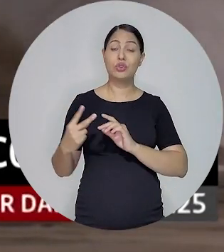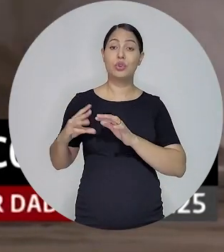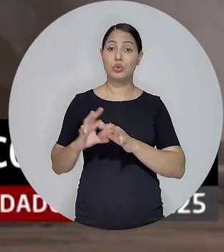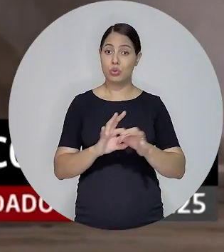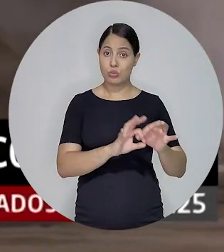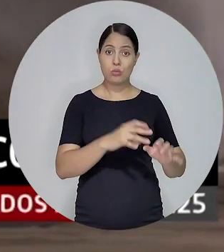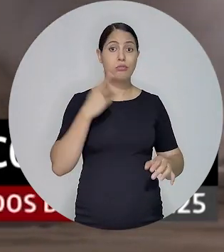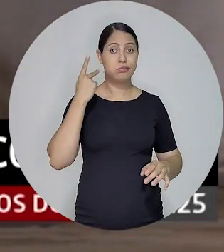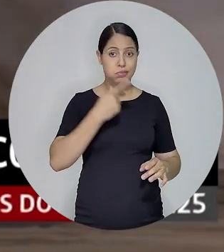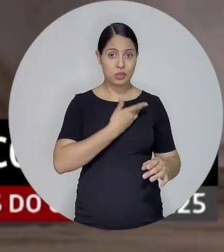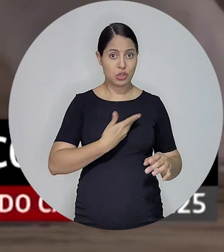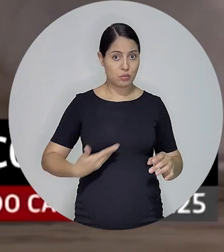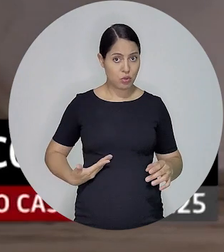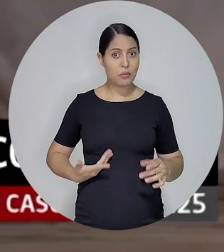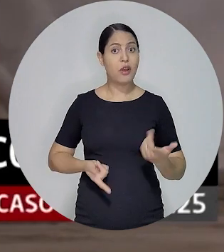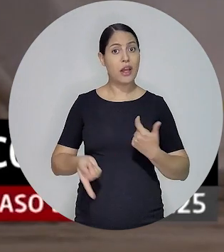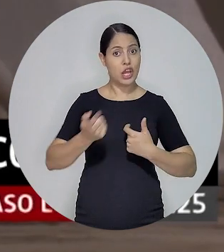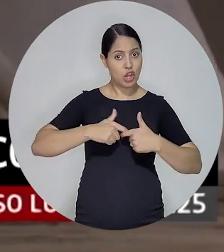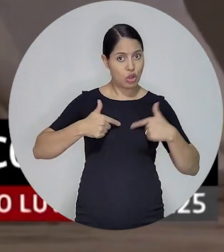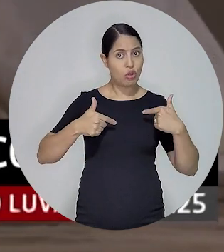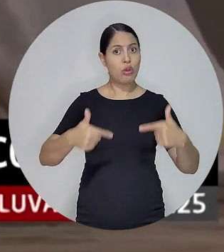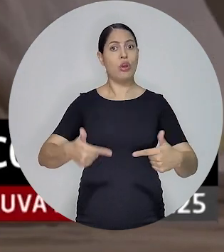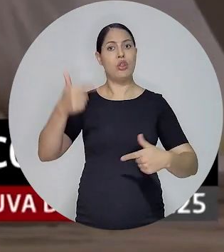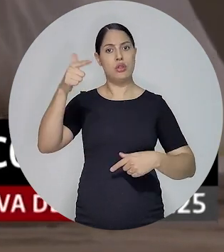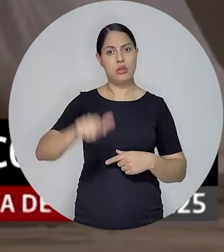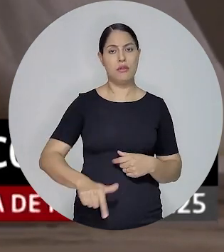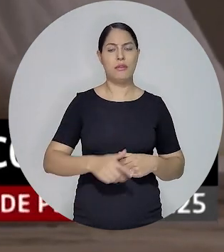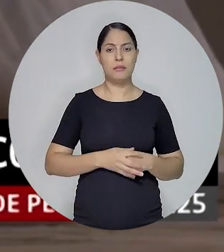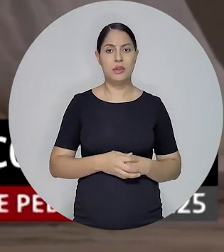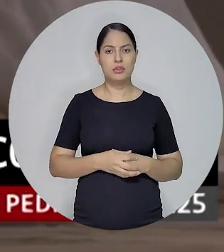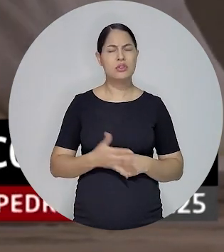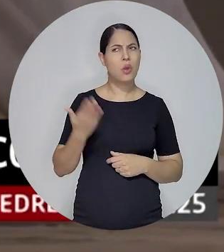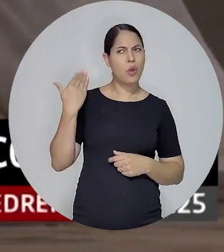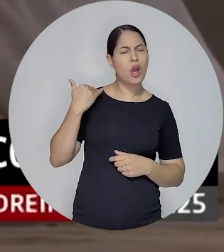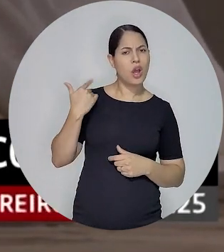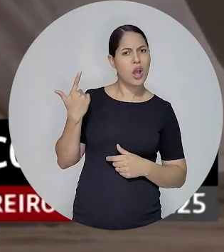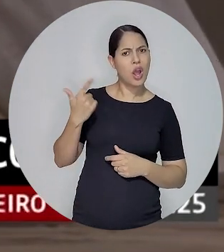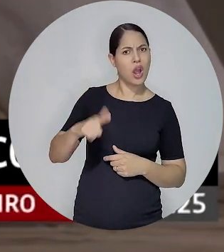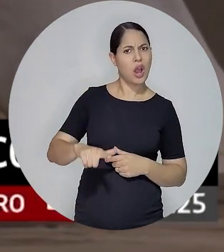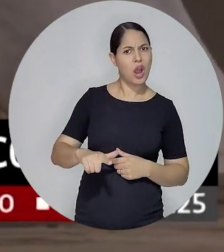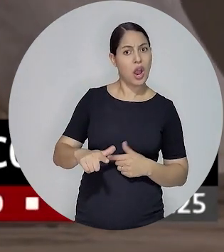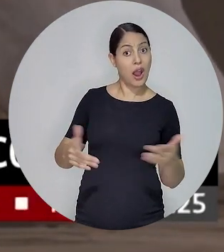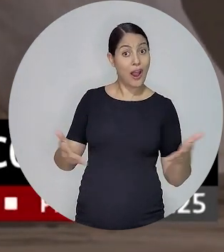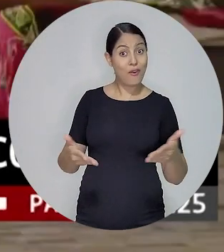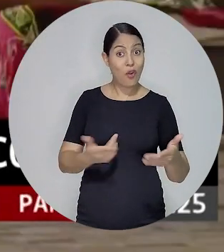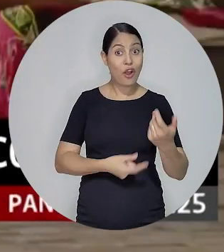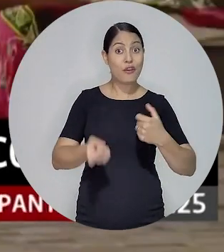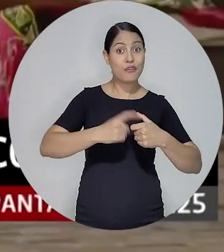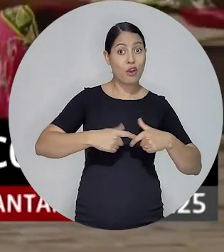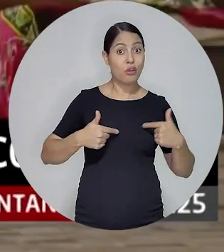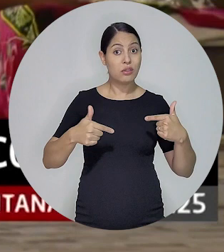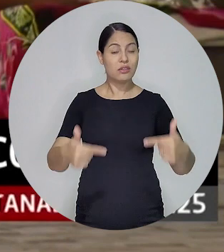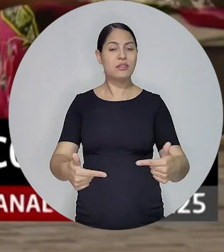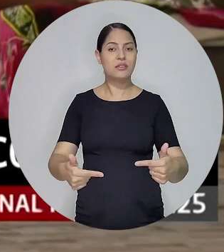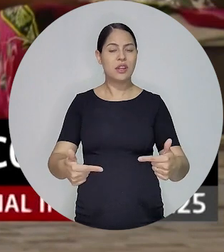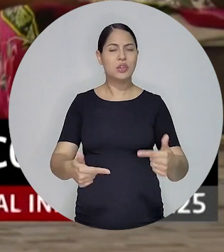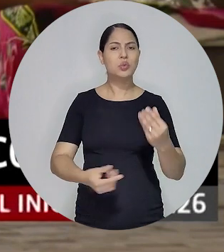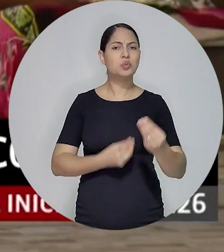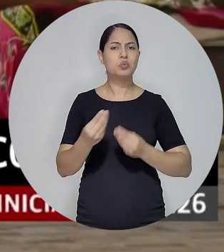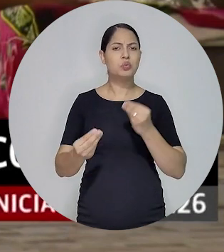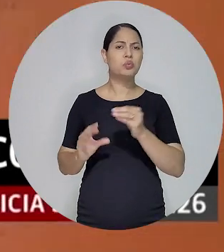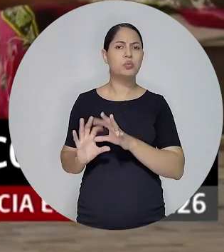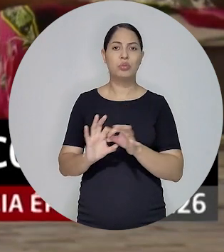um olhar para as políticas públicas para serem reimplantadas. O que já funcionou, voltar a funcionar, e que voltar a funcionar